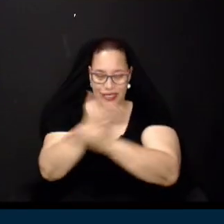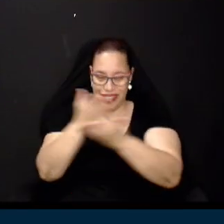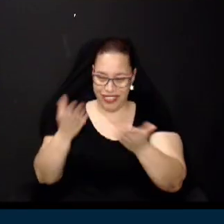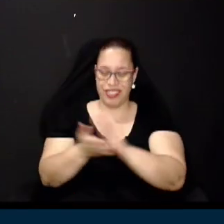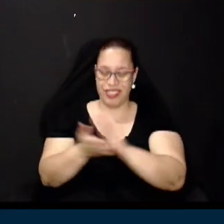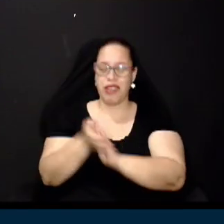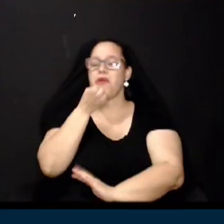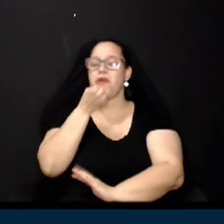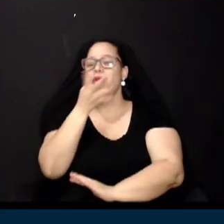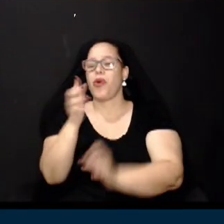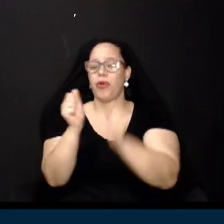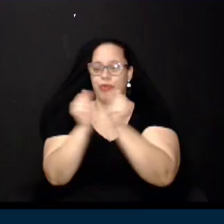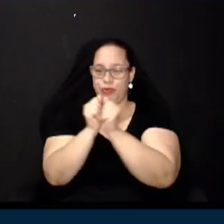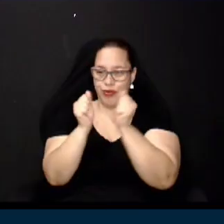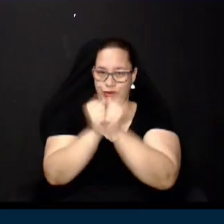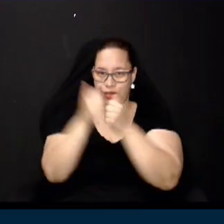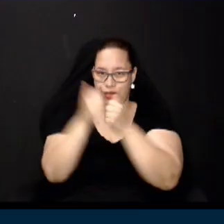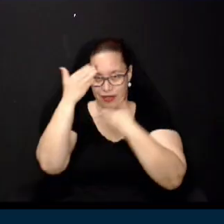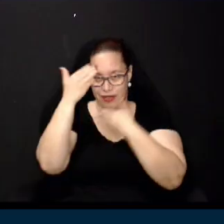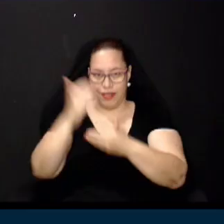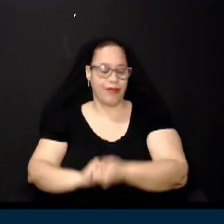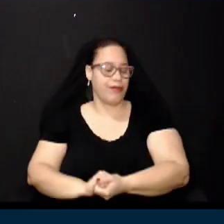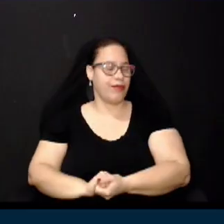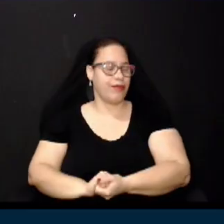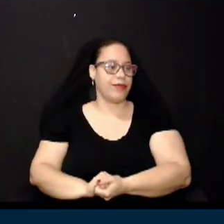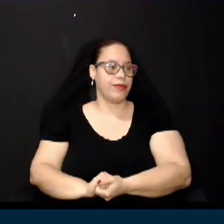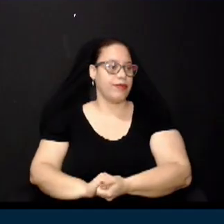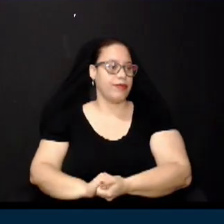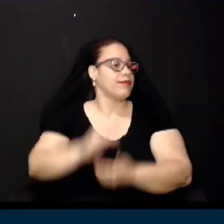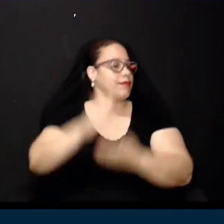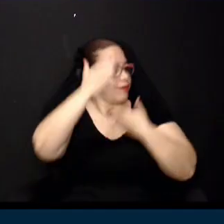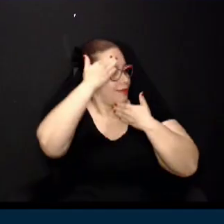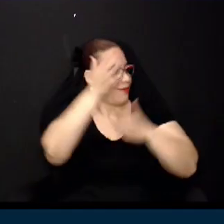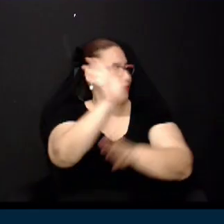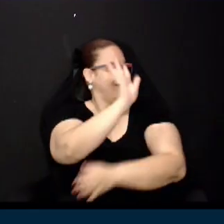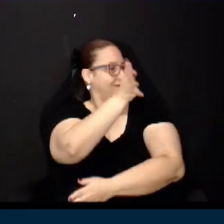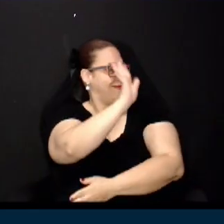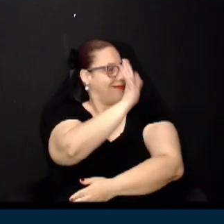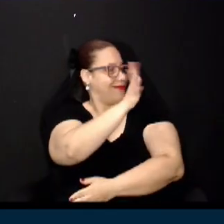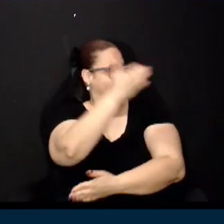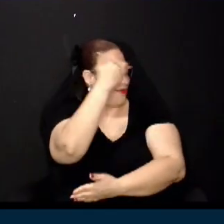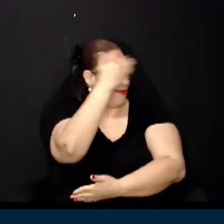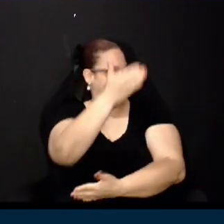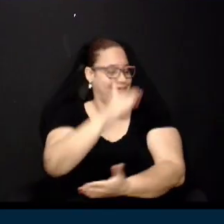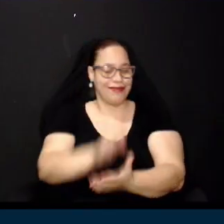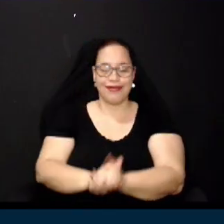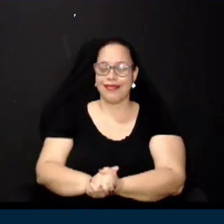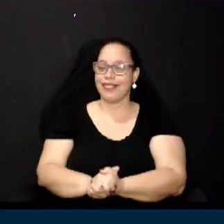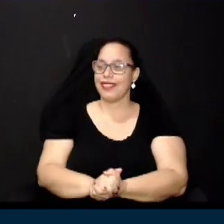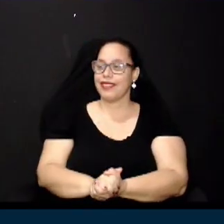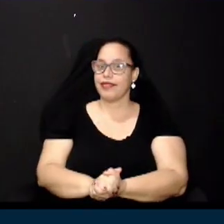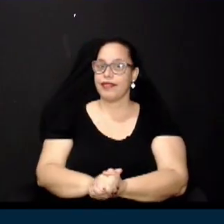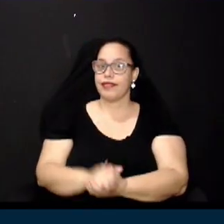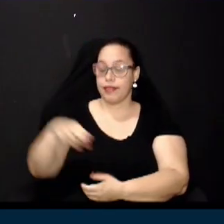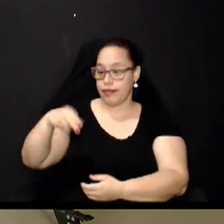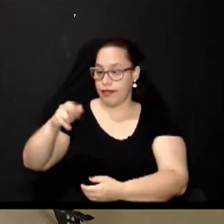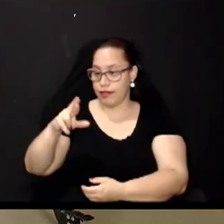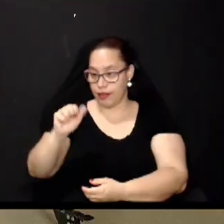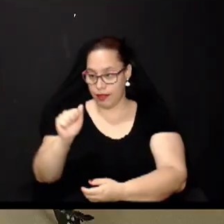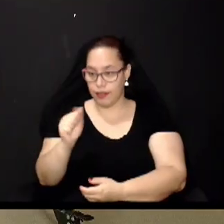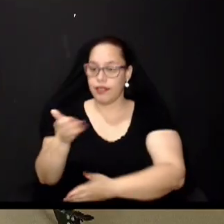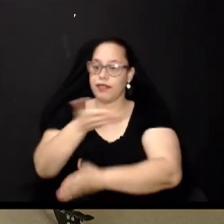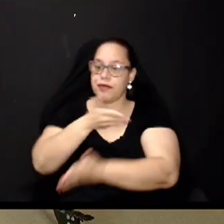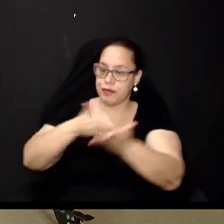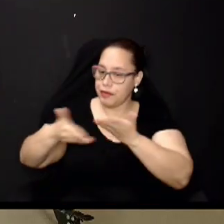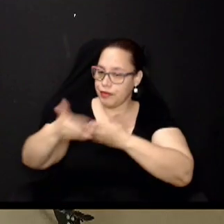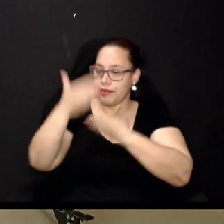você conosco, viu? Obrigada. Obrigada. Tchau. Obrigada. Tchau. Valeu, obrigada, Nara. Obrigada pela sua participação,